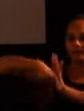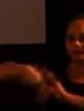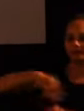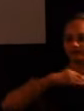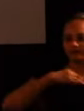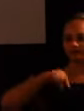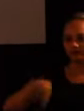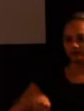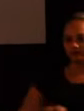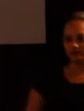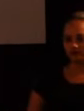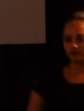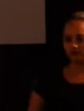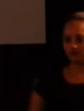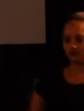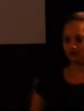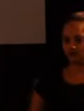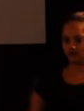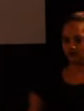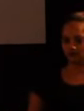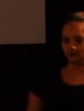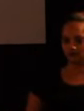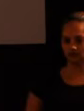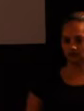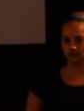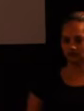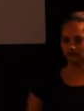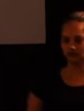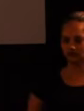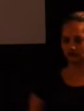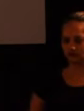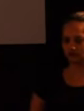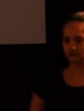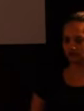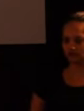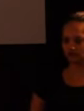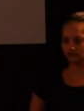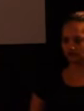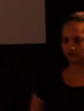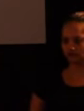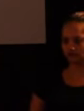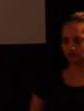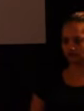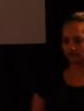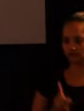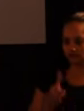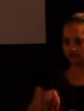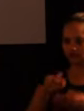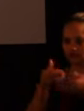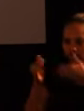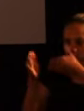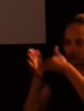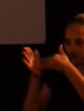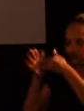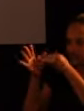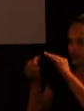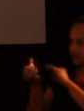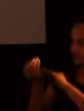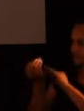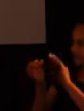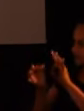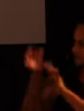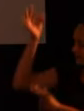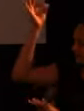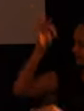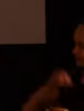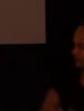60 pela praia. Pois é, não dá para chegar. Não dá para chegar a 60. O que é que a gente